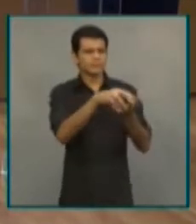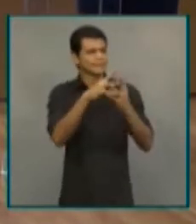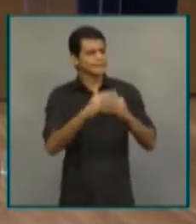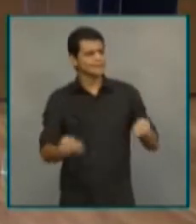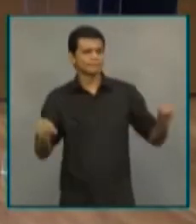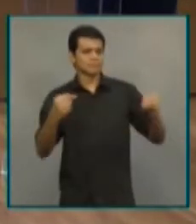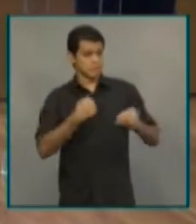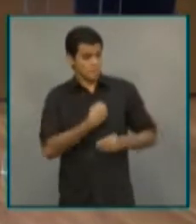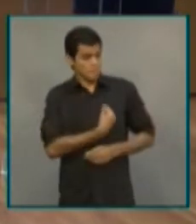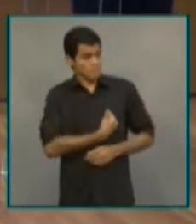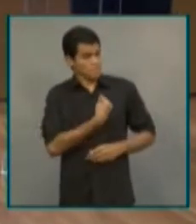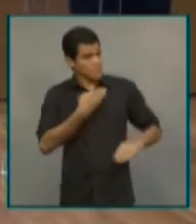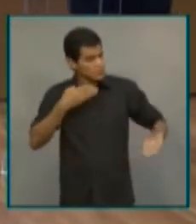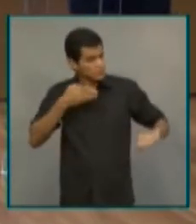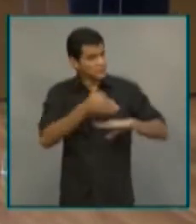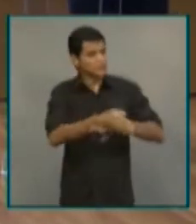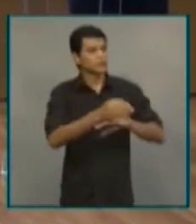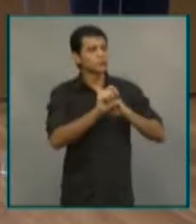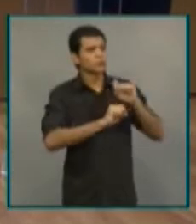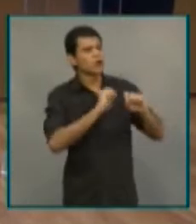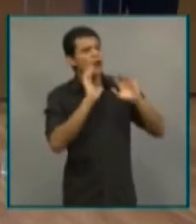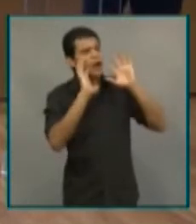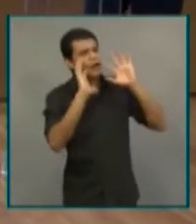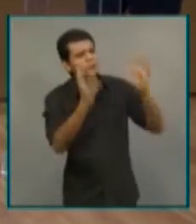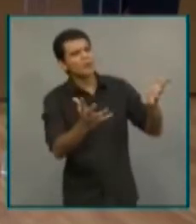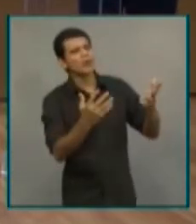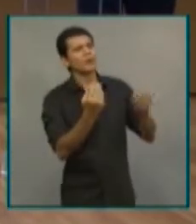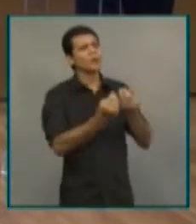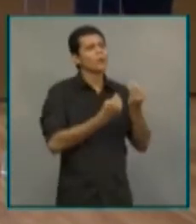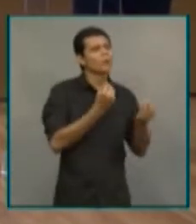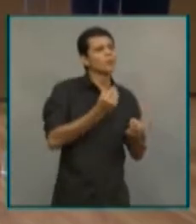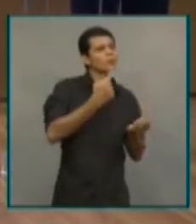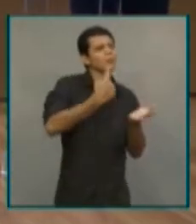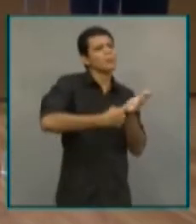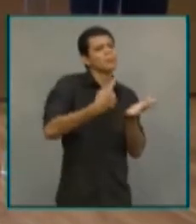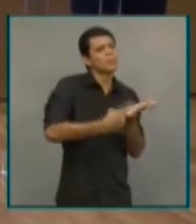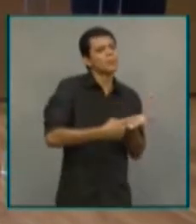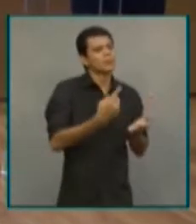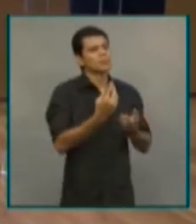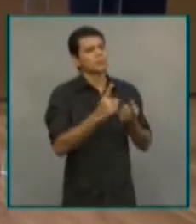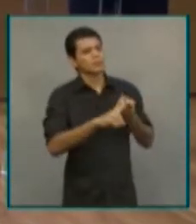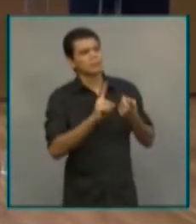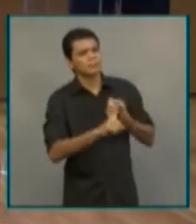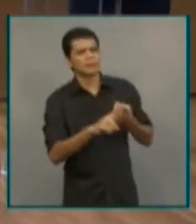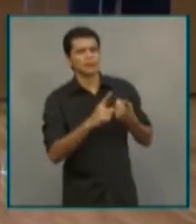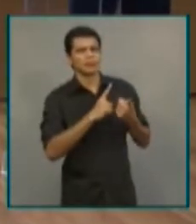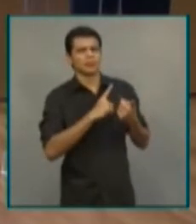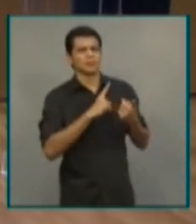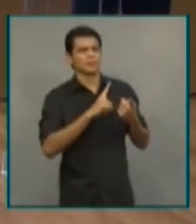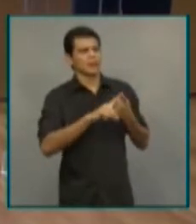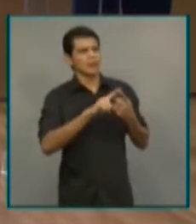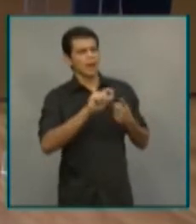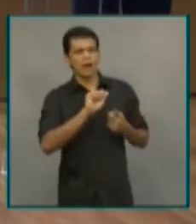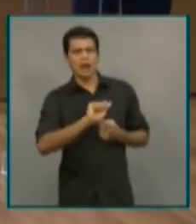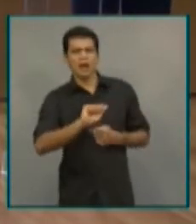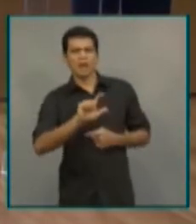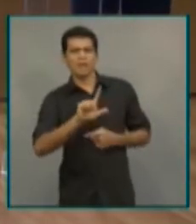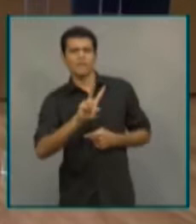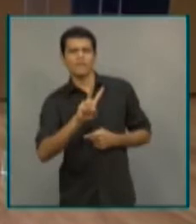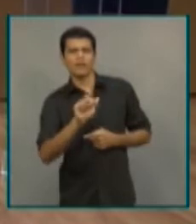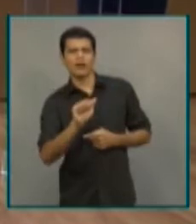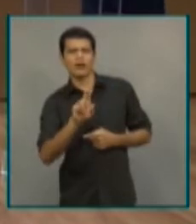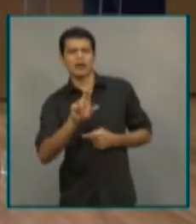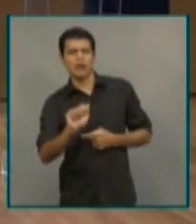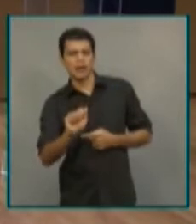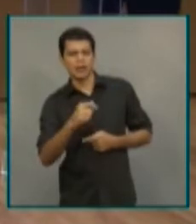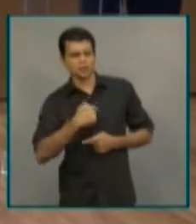pedindo sempre resultados concretos, como o aumento abusivo dos alvarás judiciais, tive uma postura...